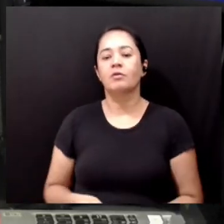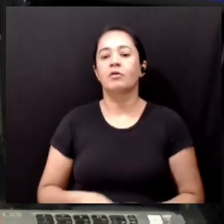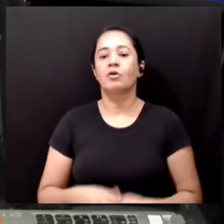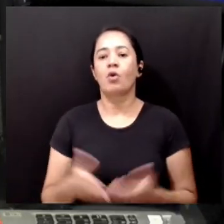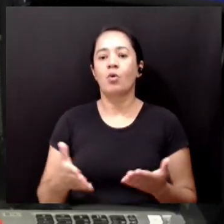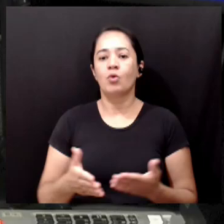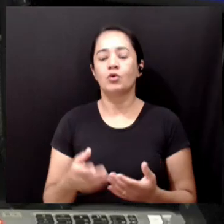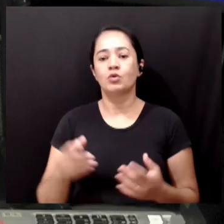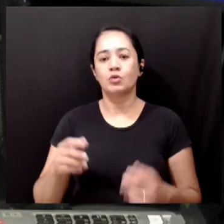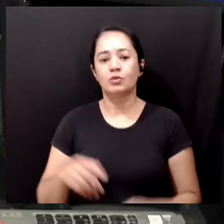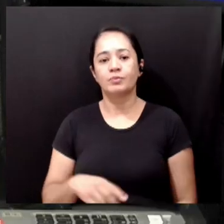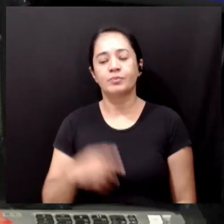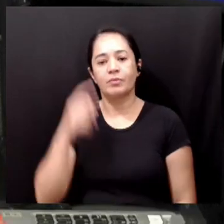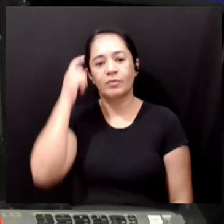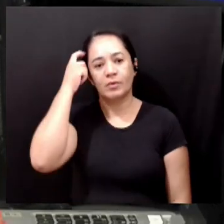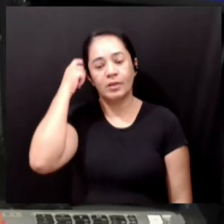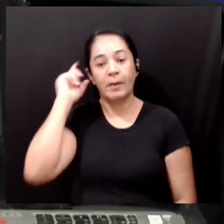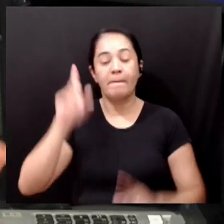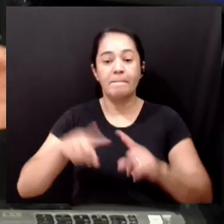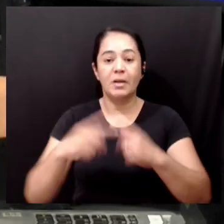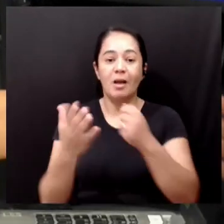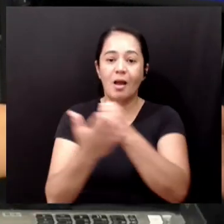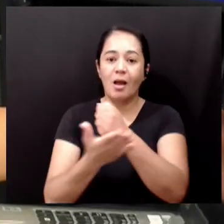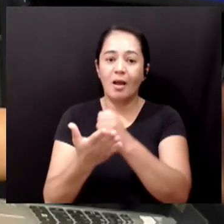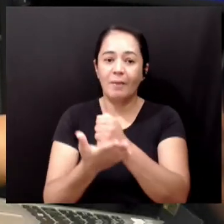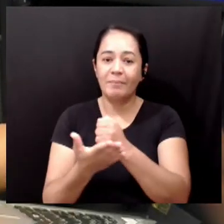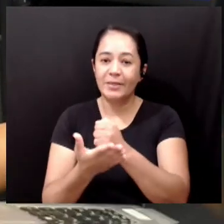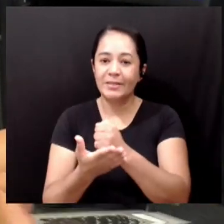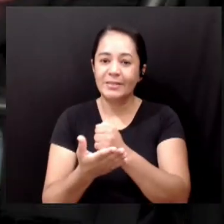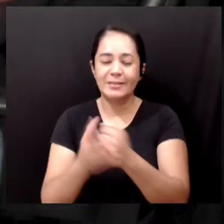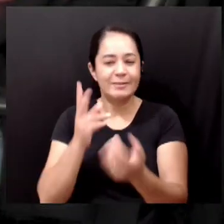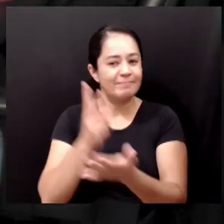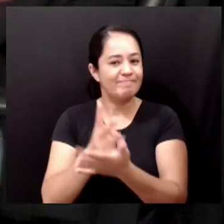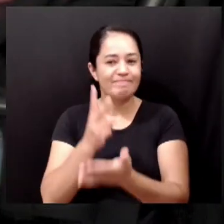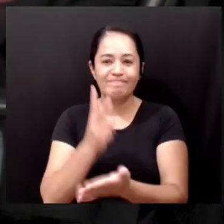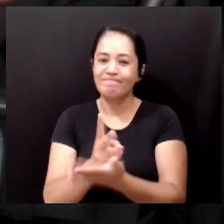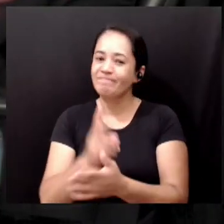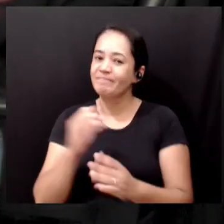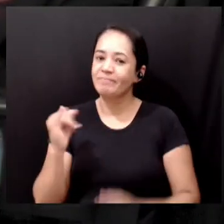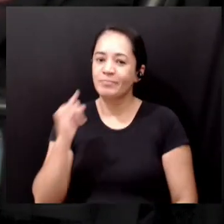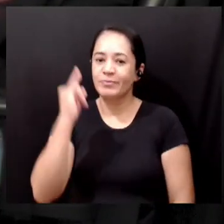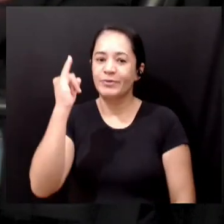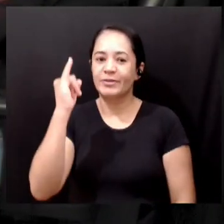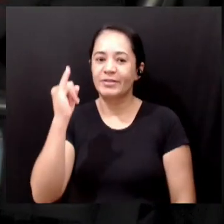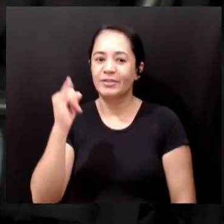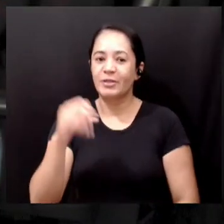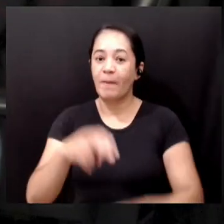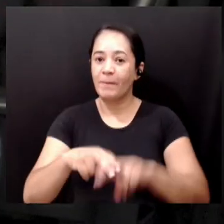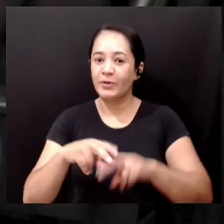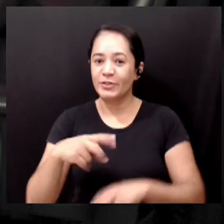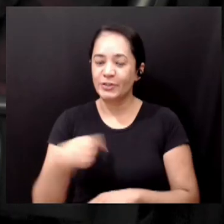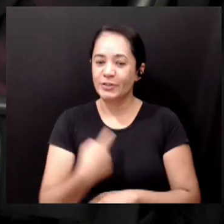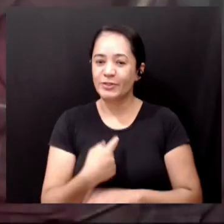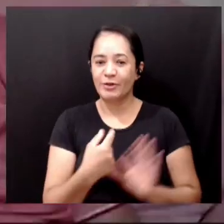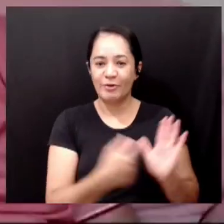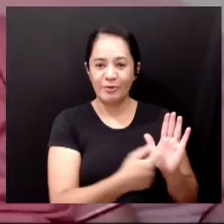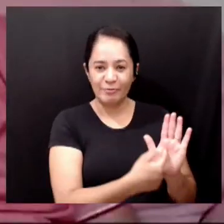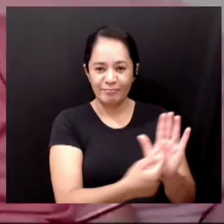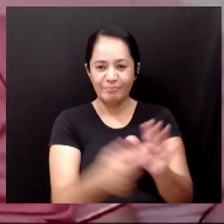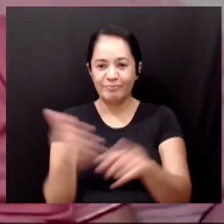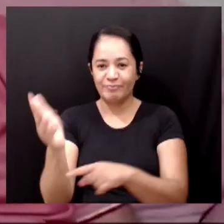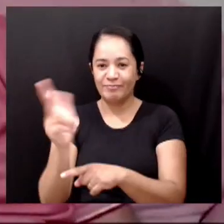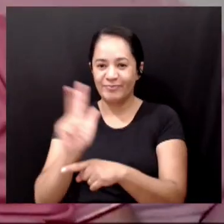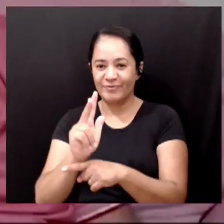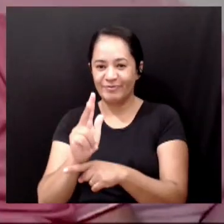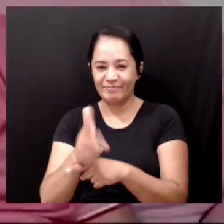mas a base é a base sempre, né? É a base sempre. Então por isso que a gente trouxe aqui uma palavrinha da base. Ixi.